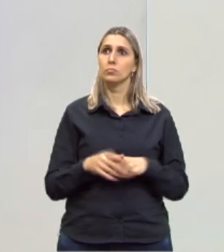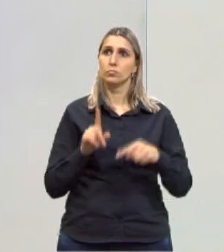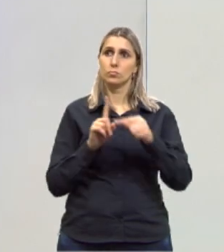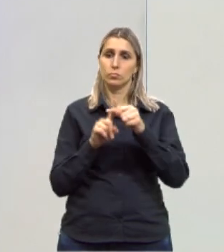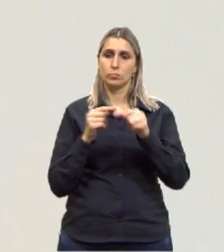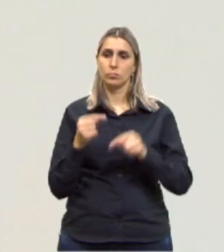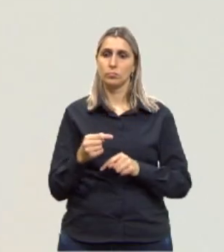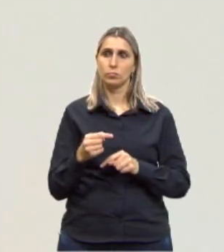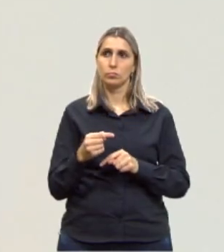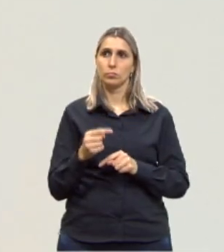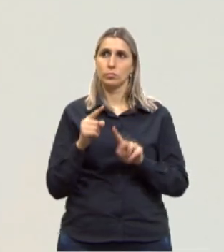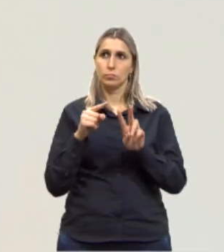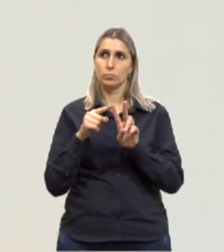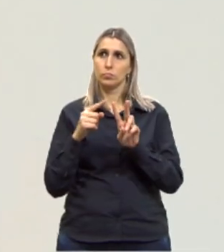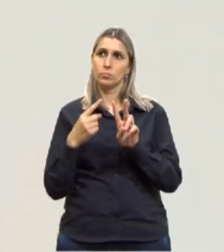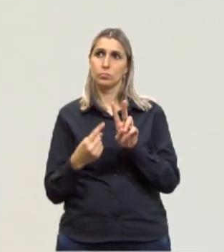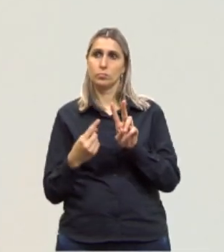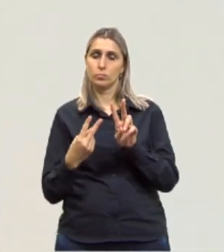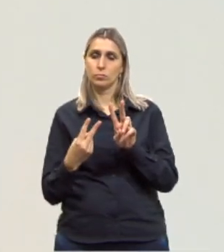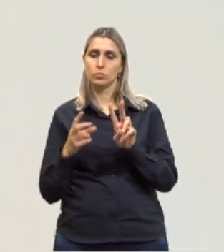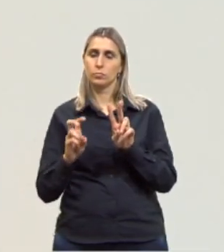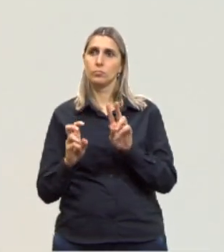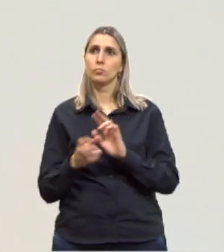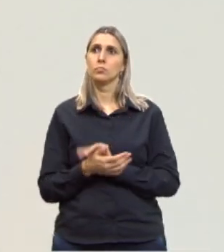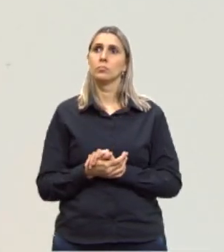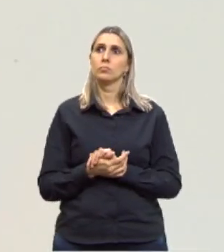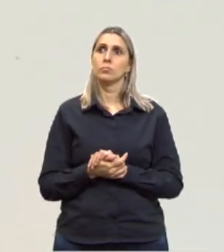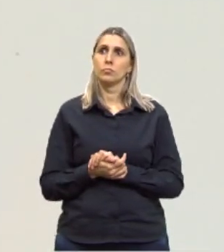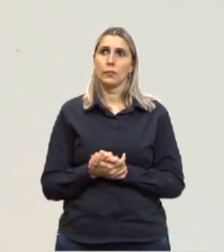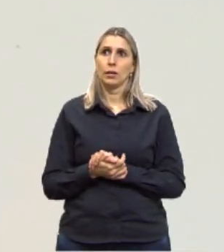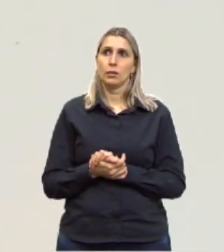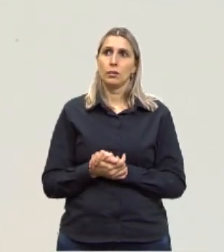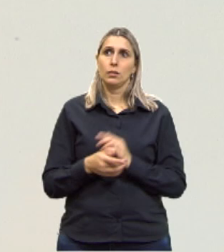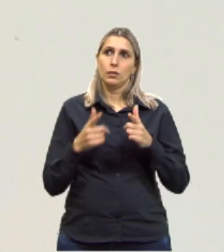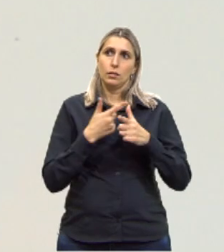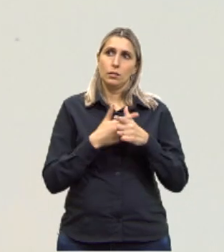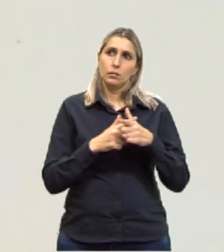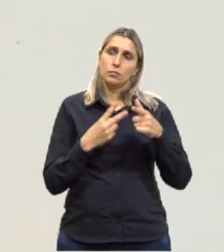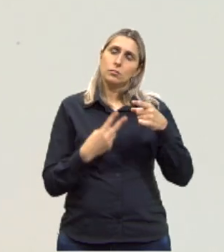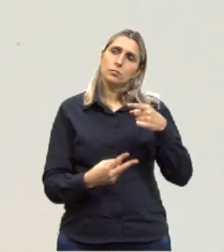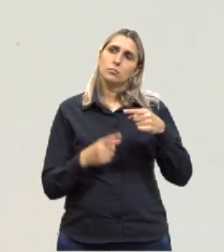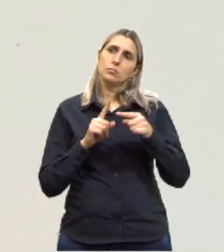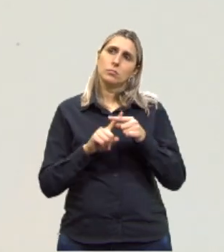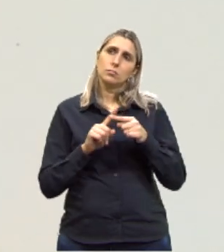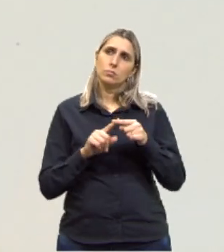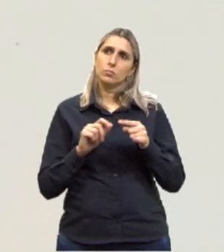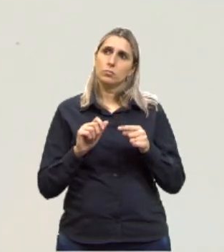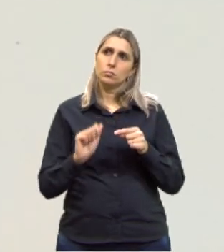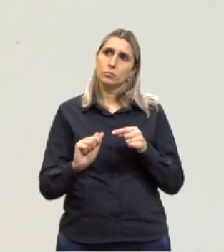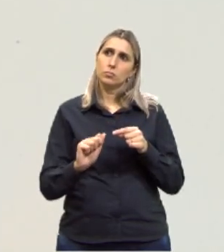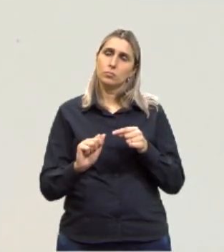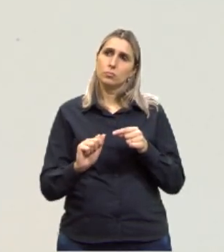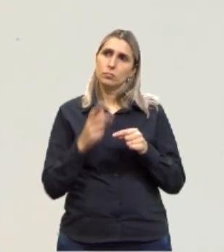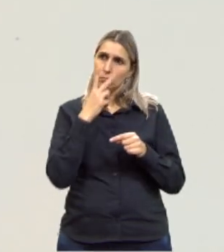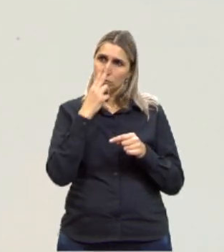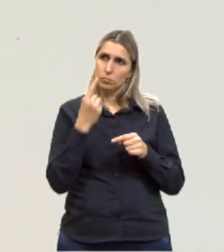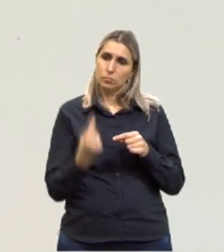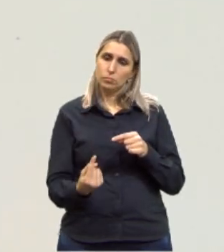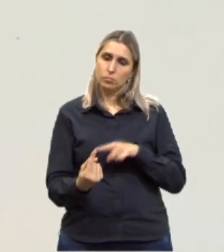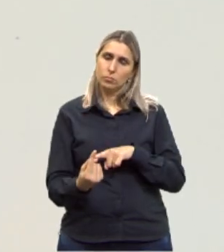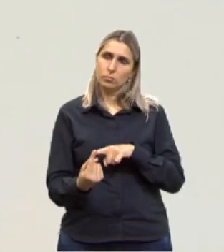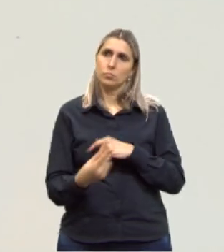mais ou menos a raiz de 25, sobre duas vezes o termo a, que é